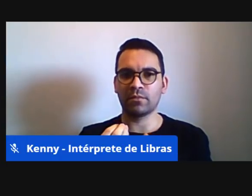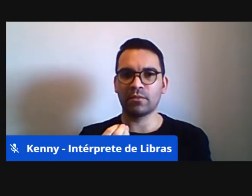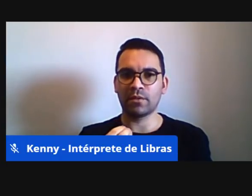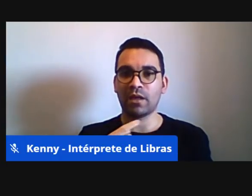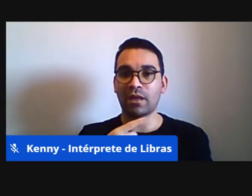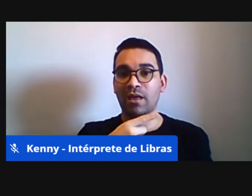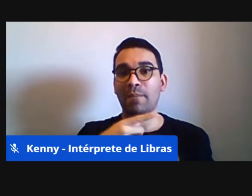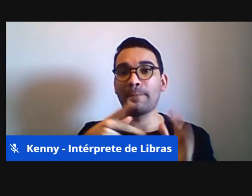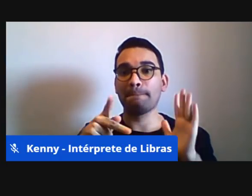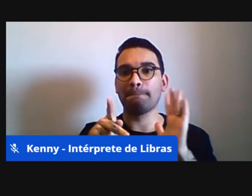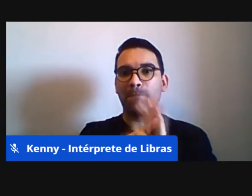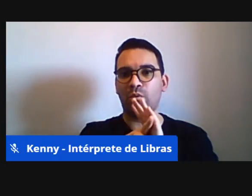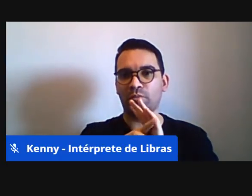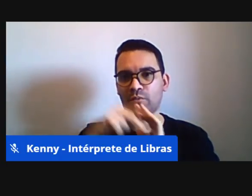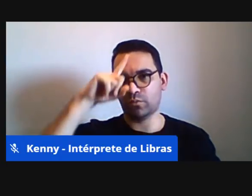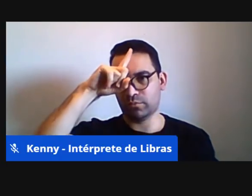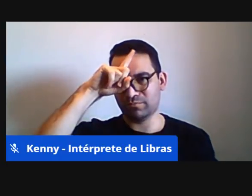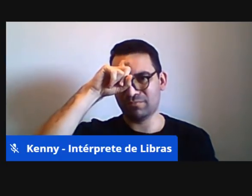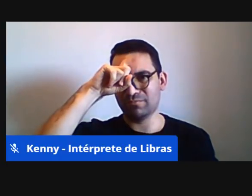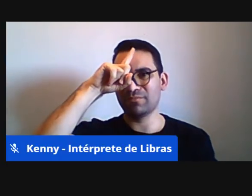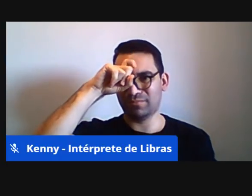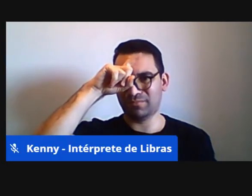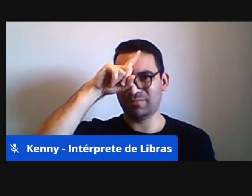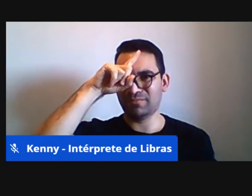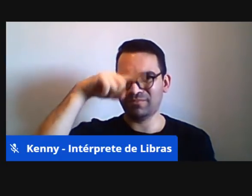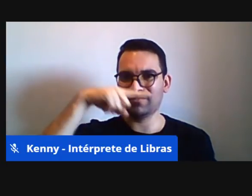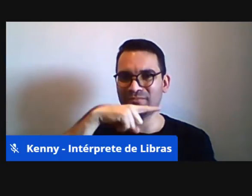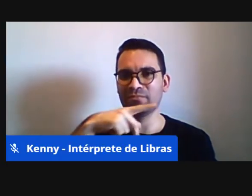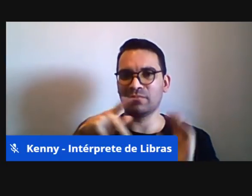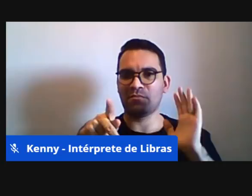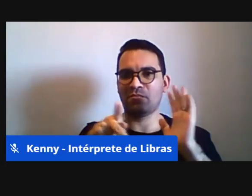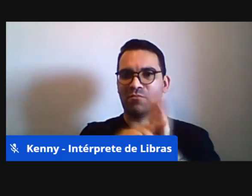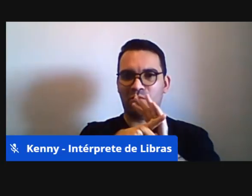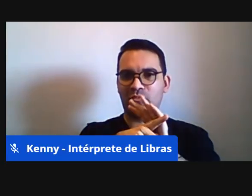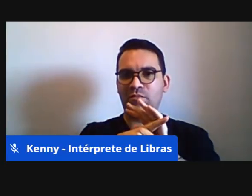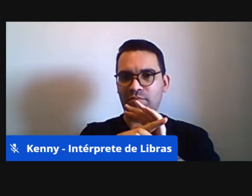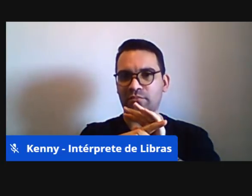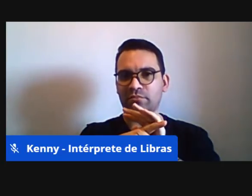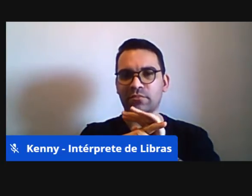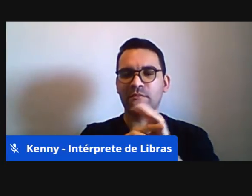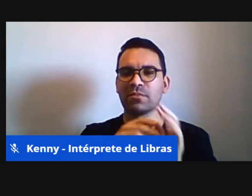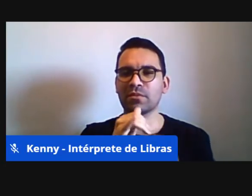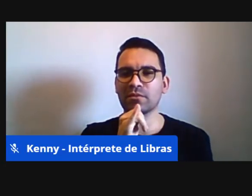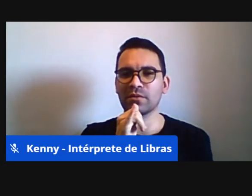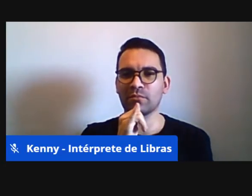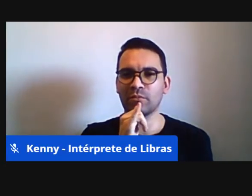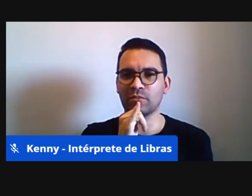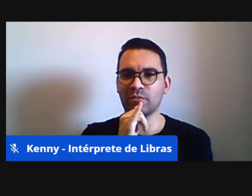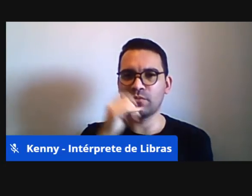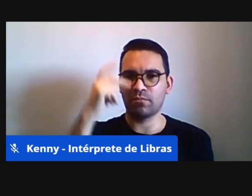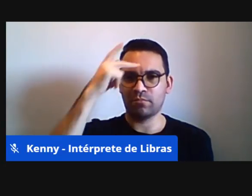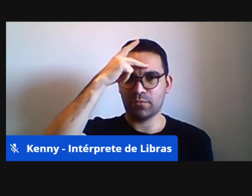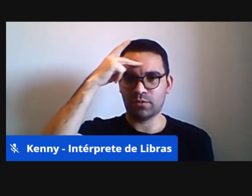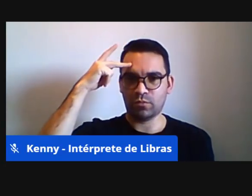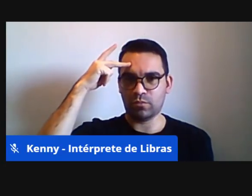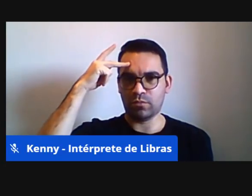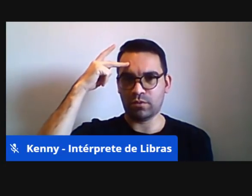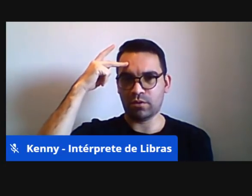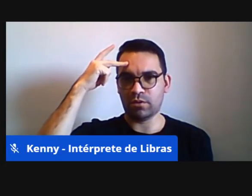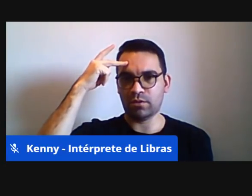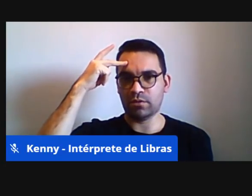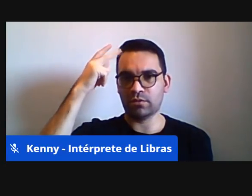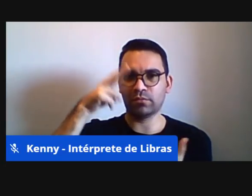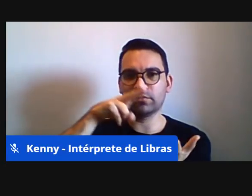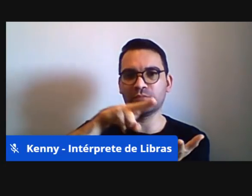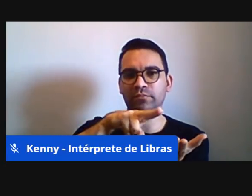ambientes hospitalares, onde há uma geração de partículas bem pequenininhas em alguns procedimentos. Por exemplo, quando a pessoa é entubada, tem umas partículas muito pequenas que